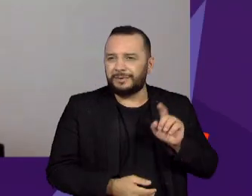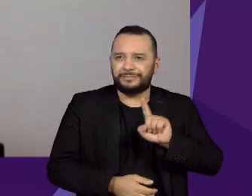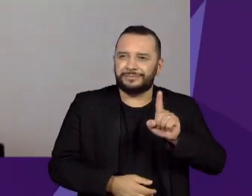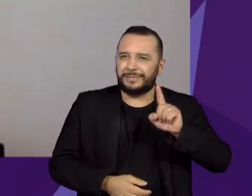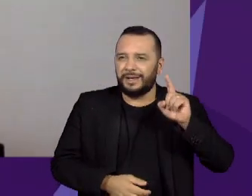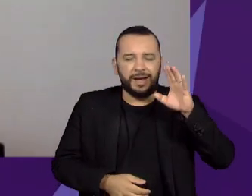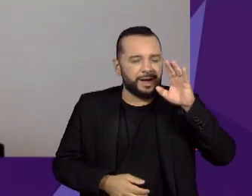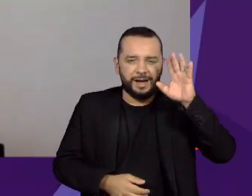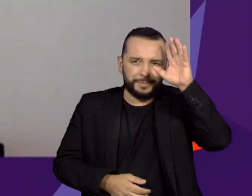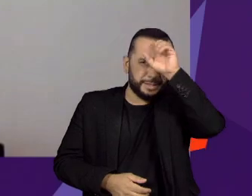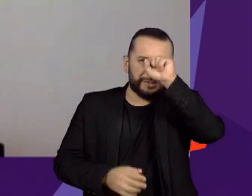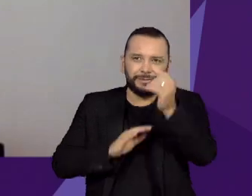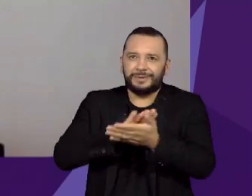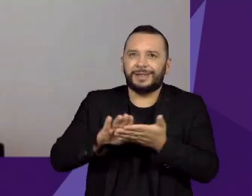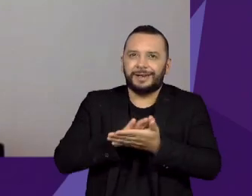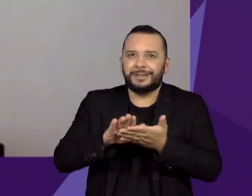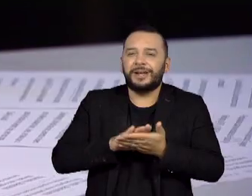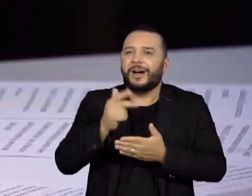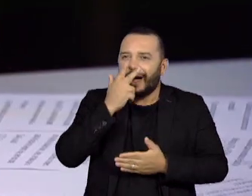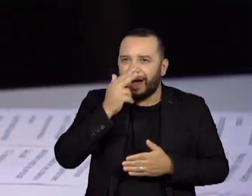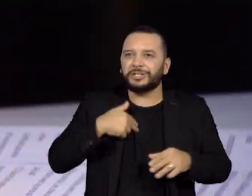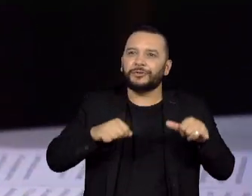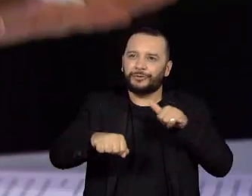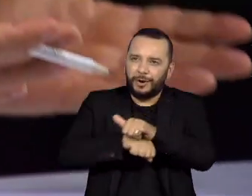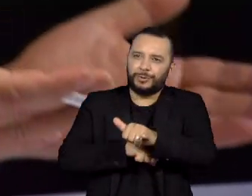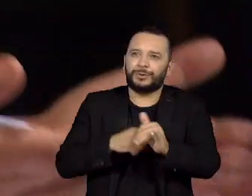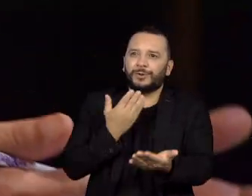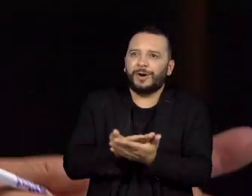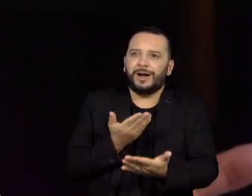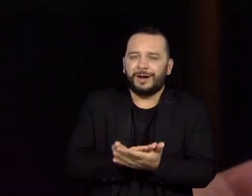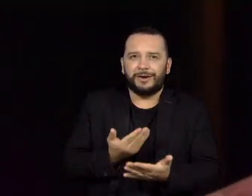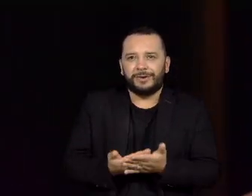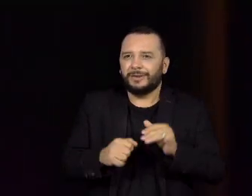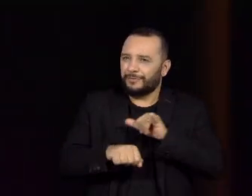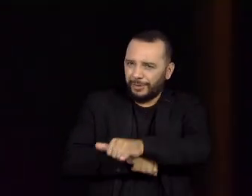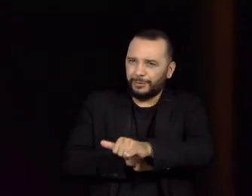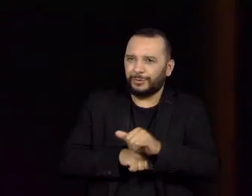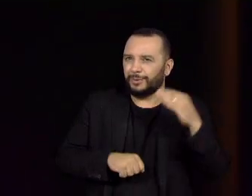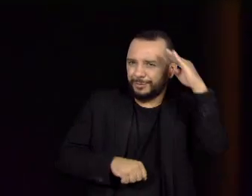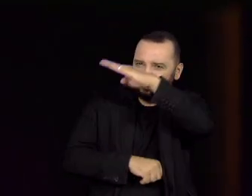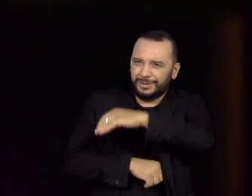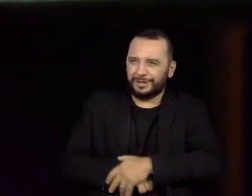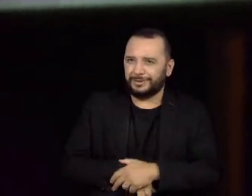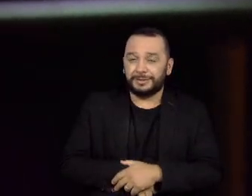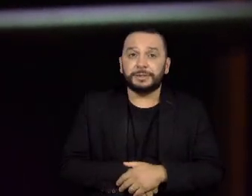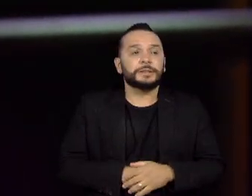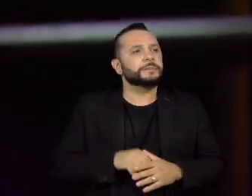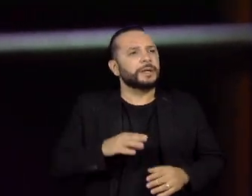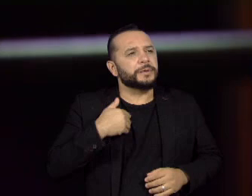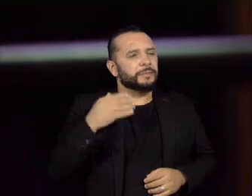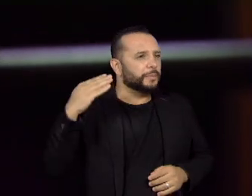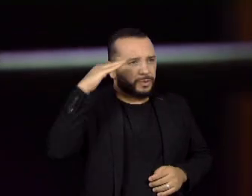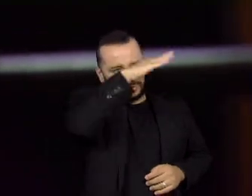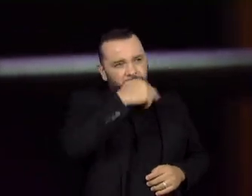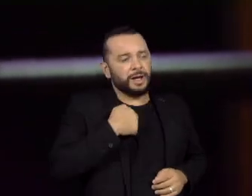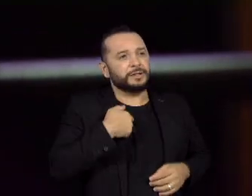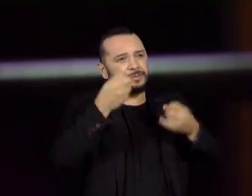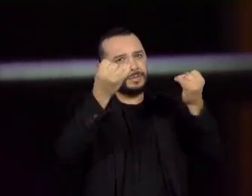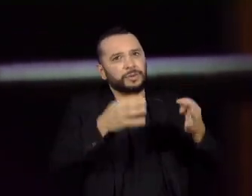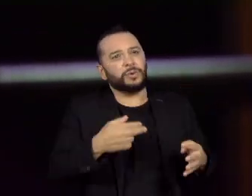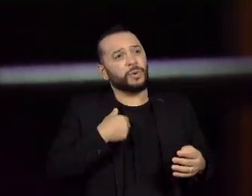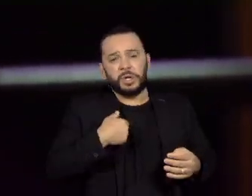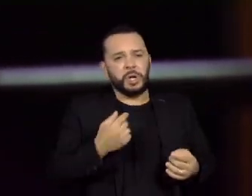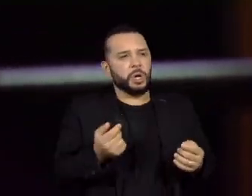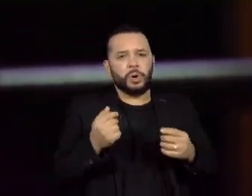que ele frequentou ali e deve ter matado essa aula. Ele matou essa aula. Aliás, outra coisa que eu quero conferir, o Bolsonaro disse que nunca foi contra a